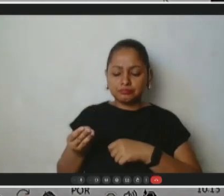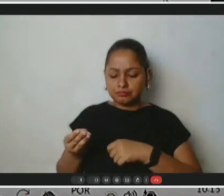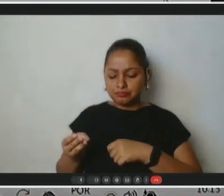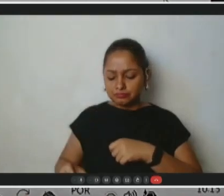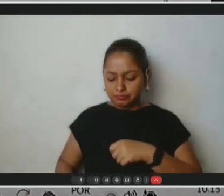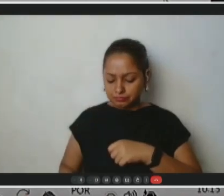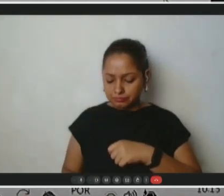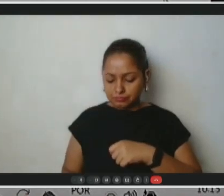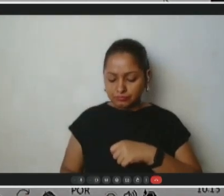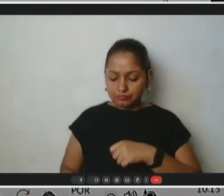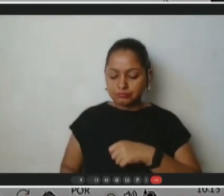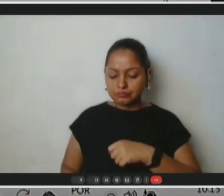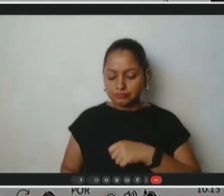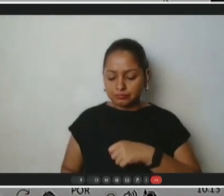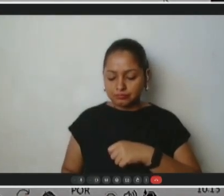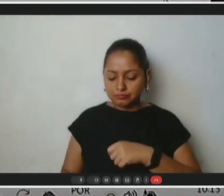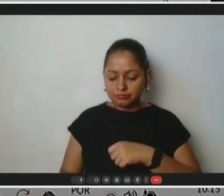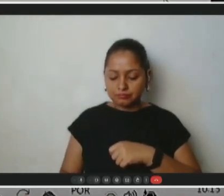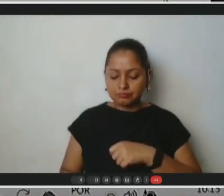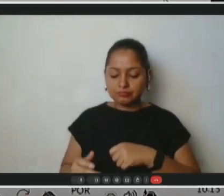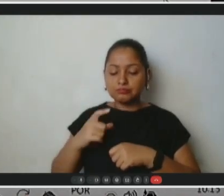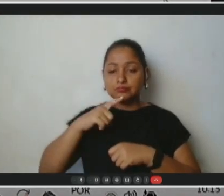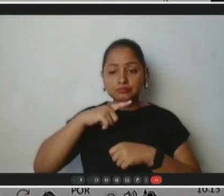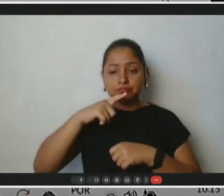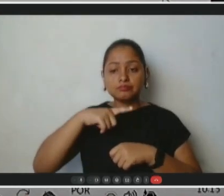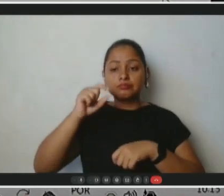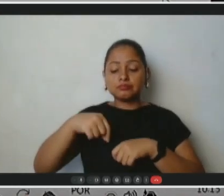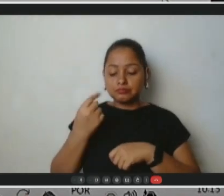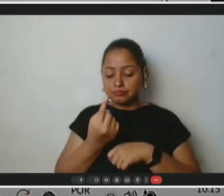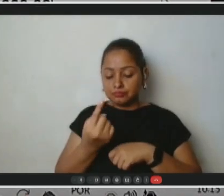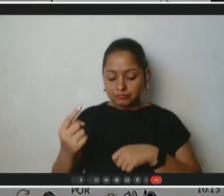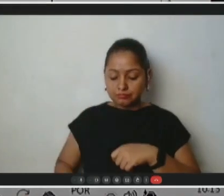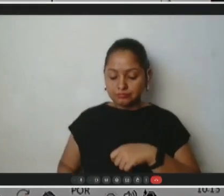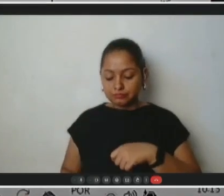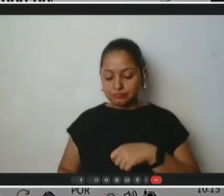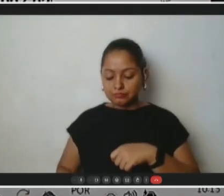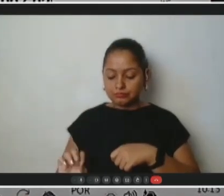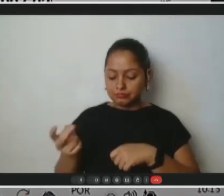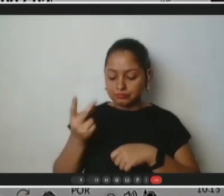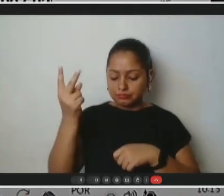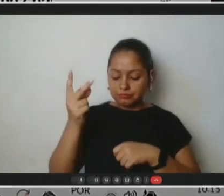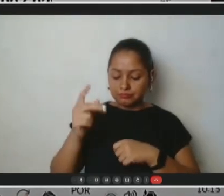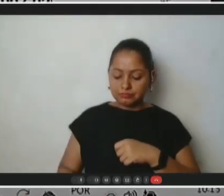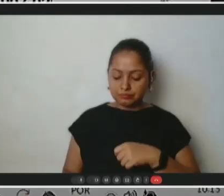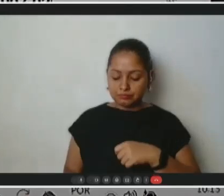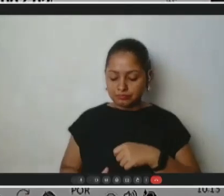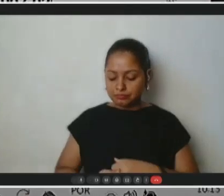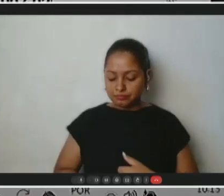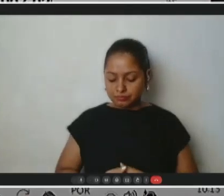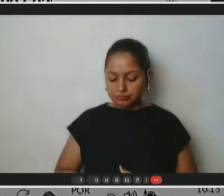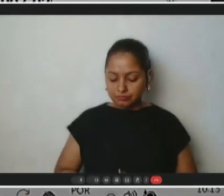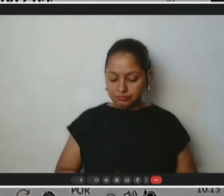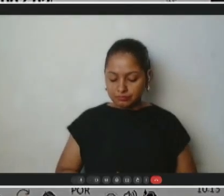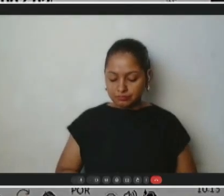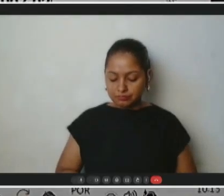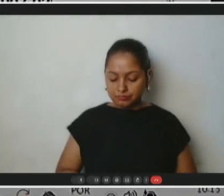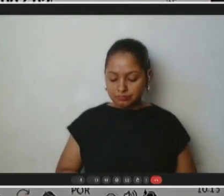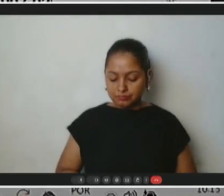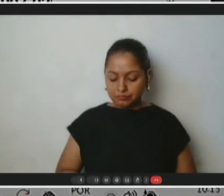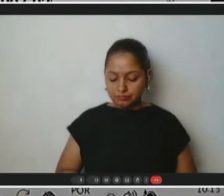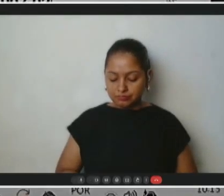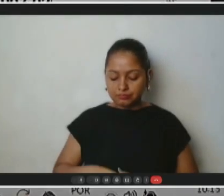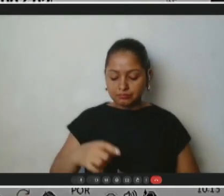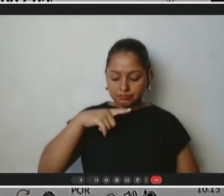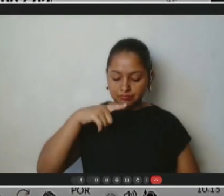a despesa igual valor conforme o quadro abaixo. Receita: